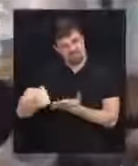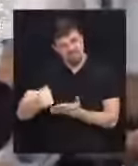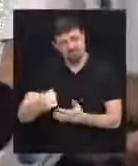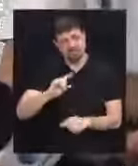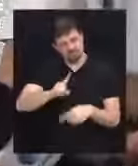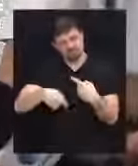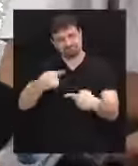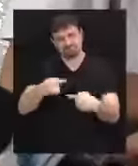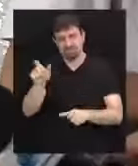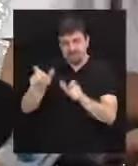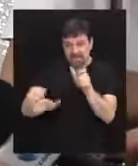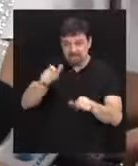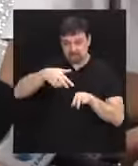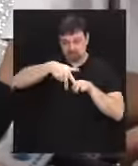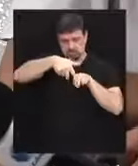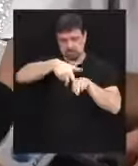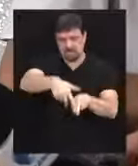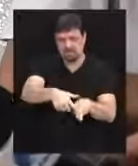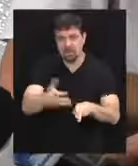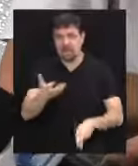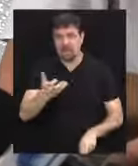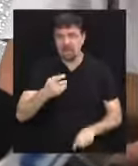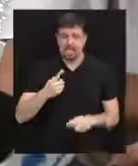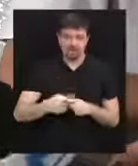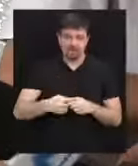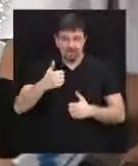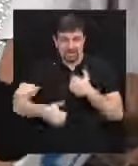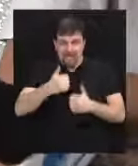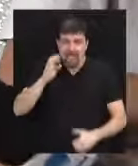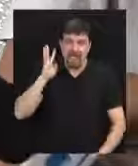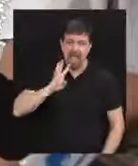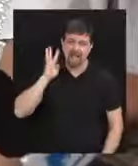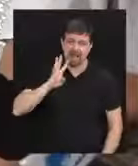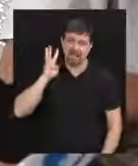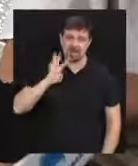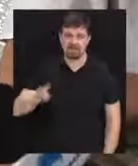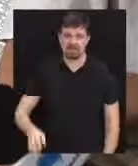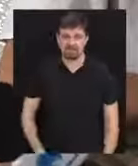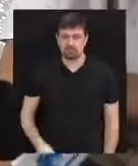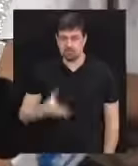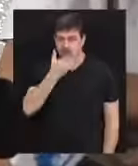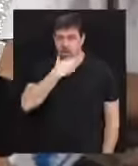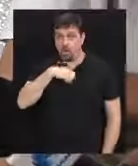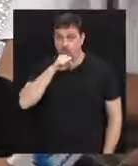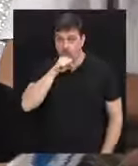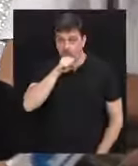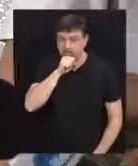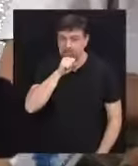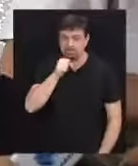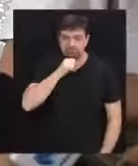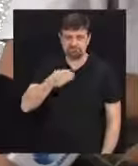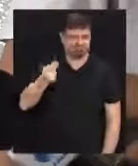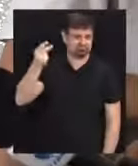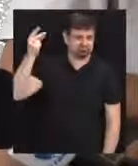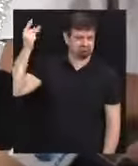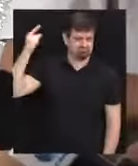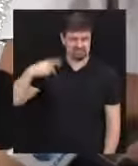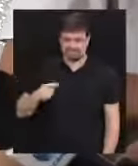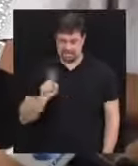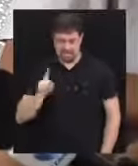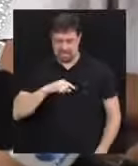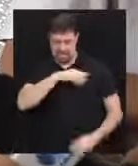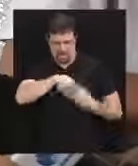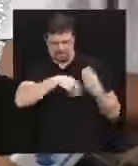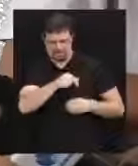pessoal acho que até quer andar de skate porque já tá virando um esporte que é bacana, é legal. Então, até os pais, né? Antigamente, eles já falam, não, pô, você vai